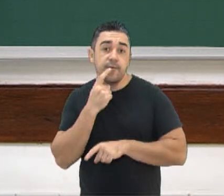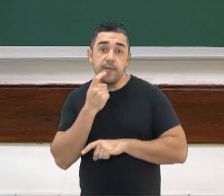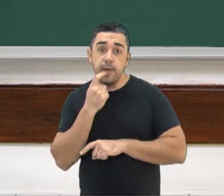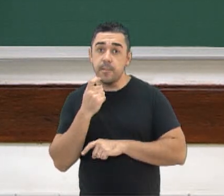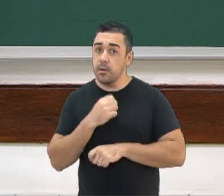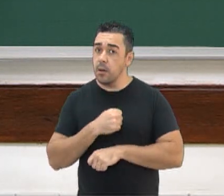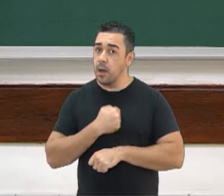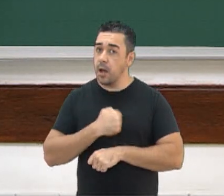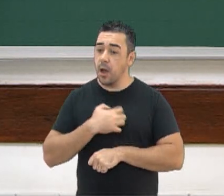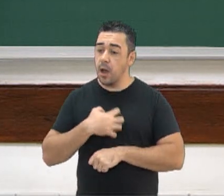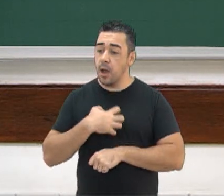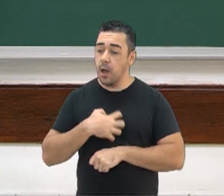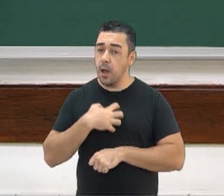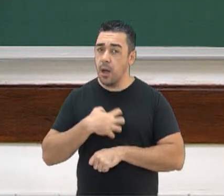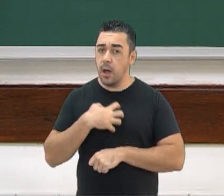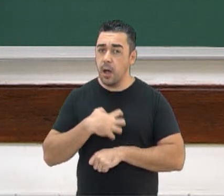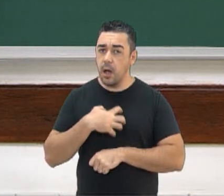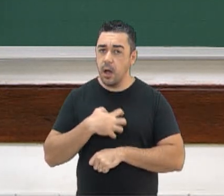a raiva.